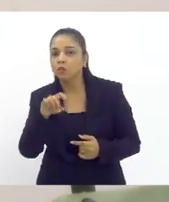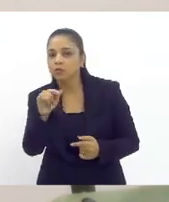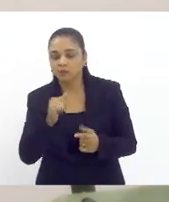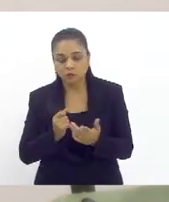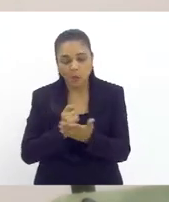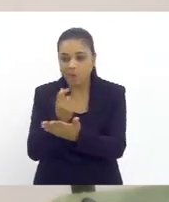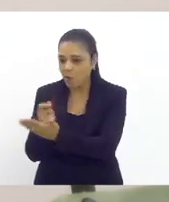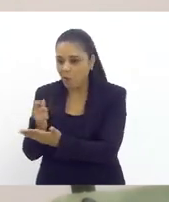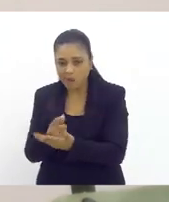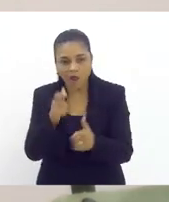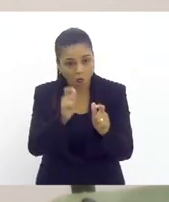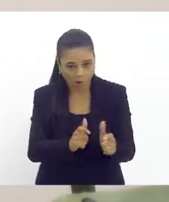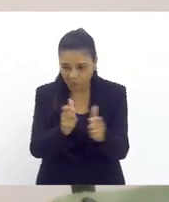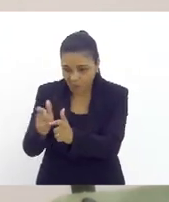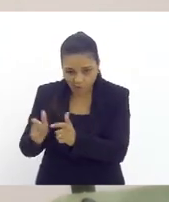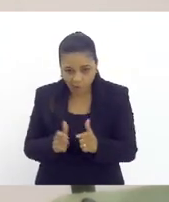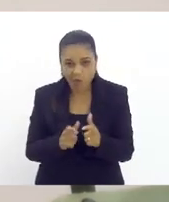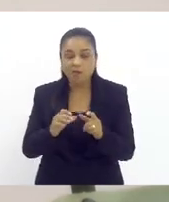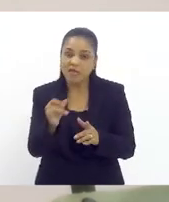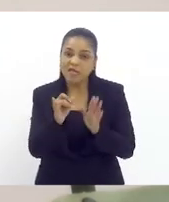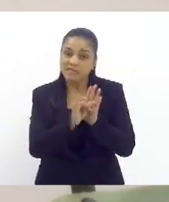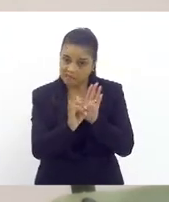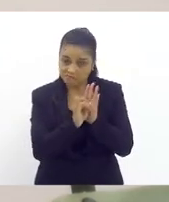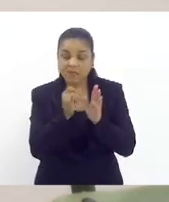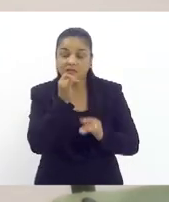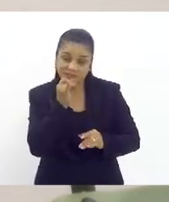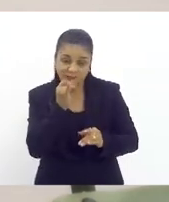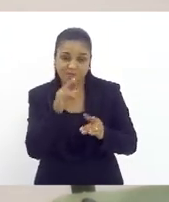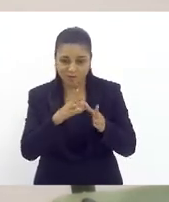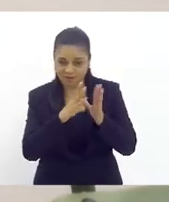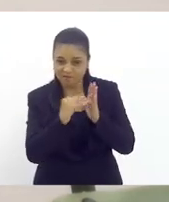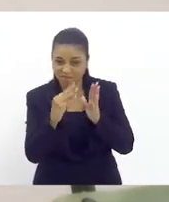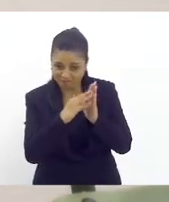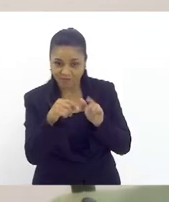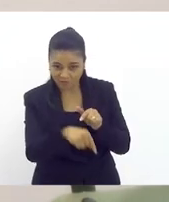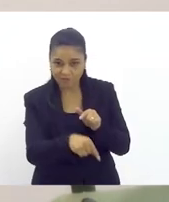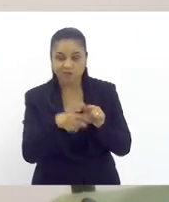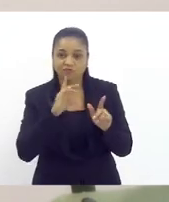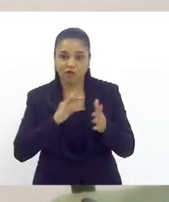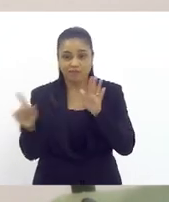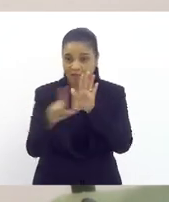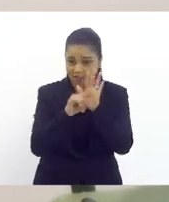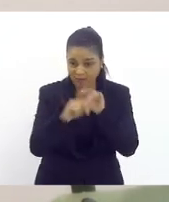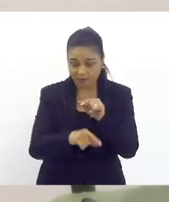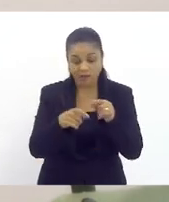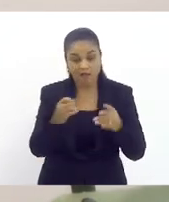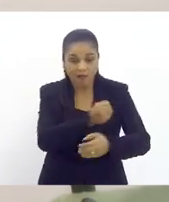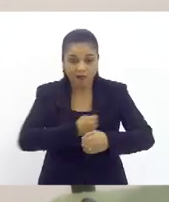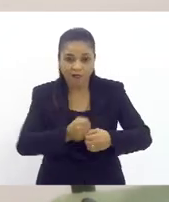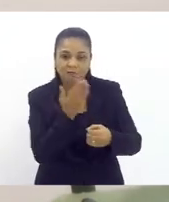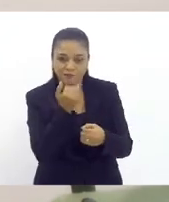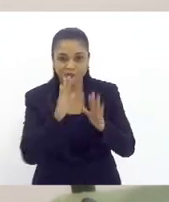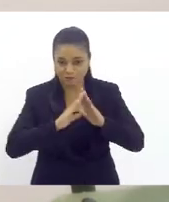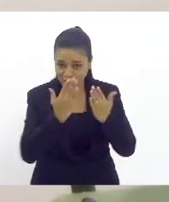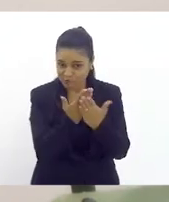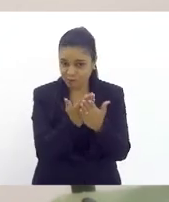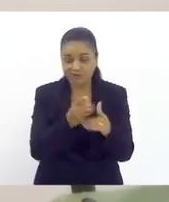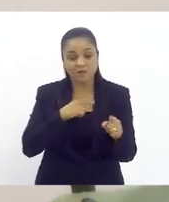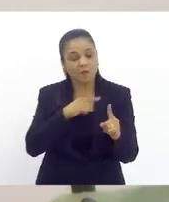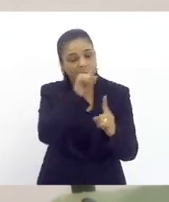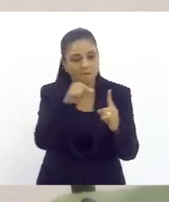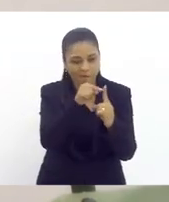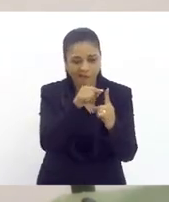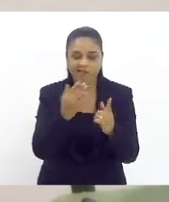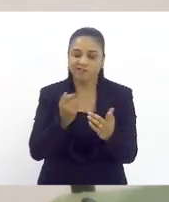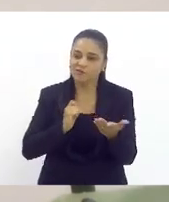localmente a gente tem um exemplo disso na legislação no pinai na política nacional de alimentação escolar né é de metas de compra de